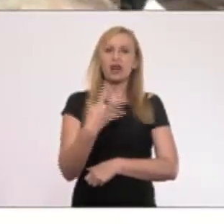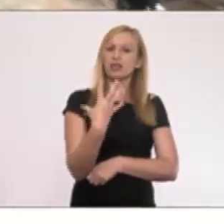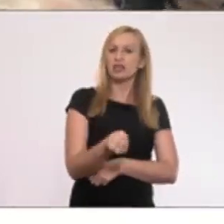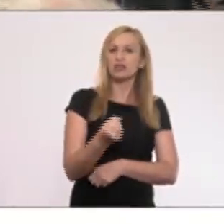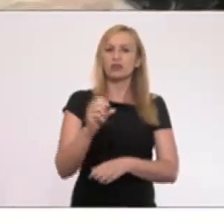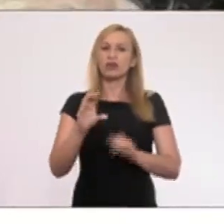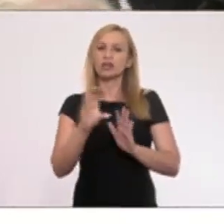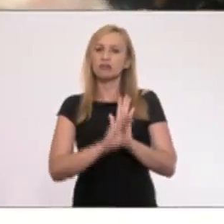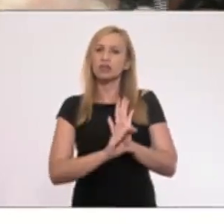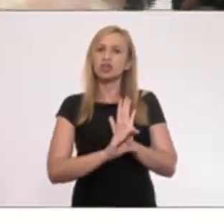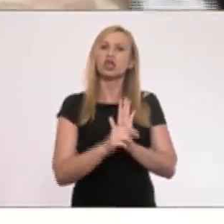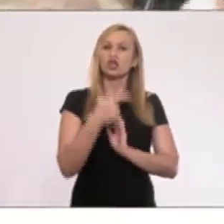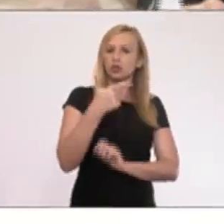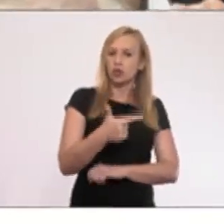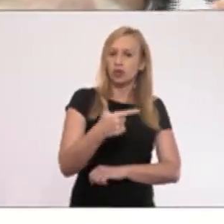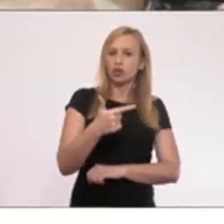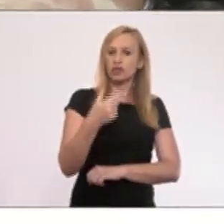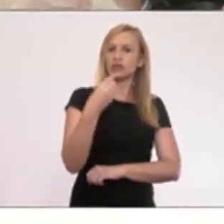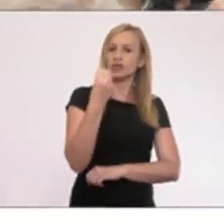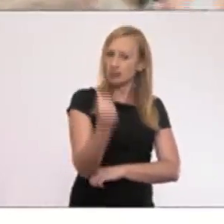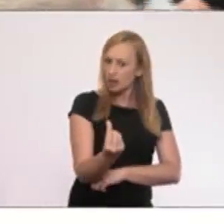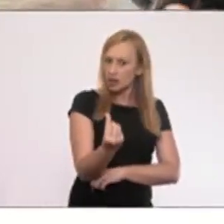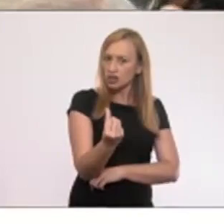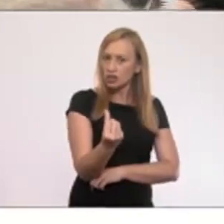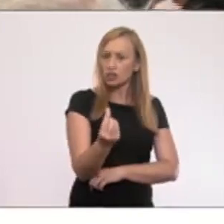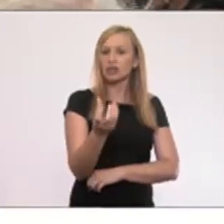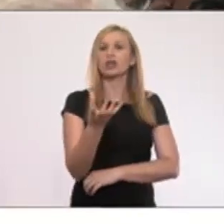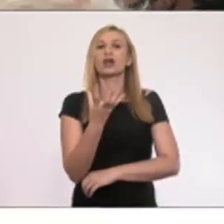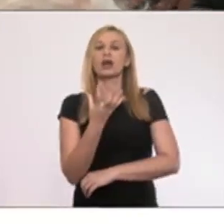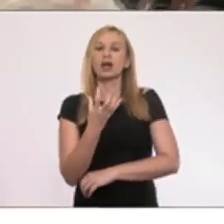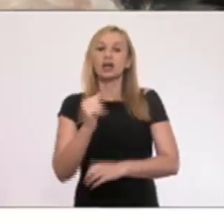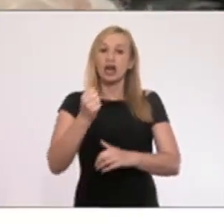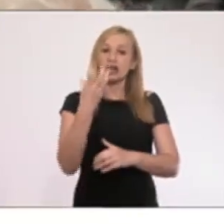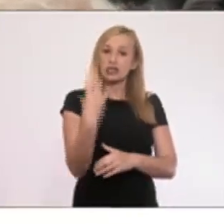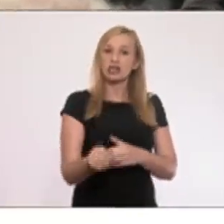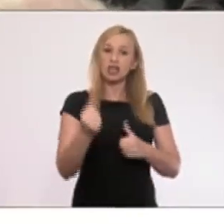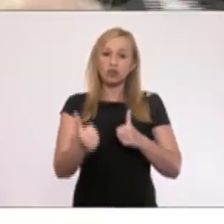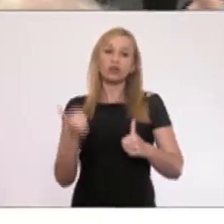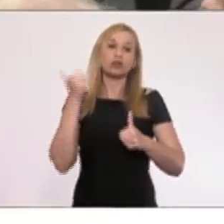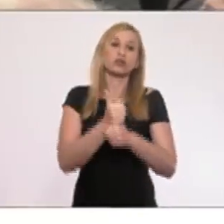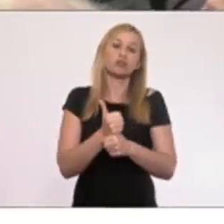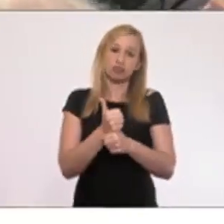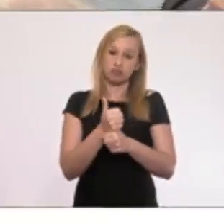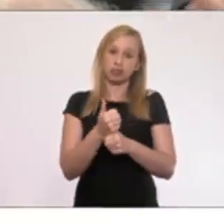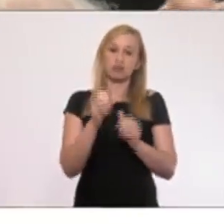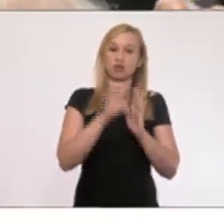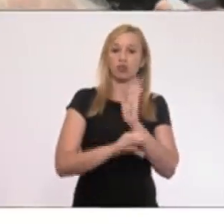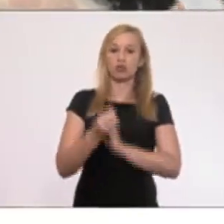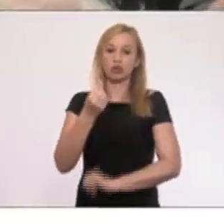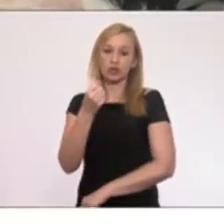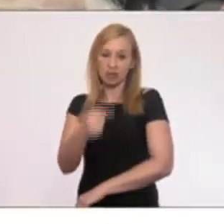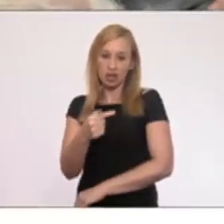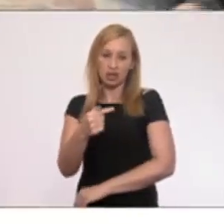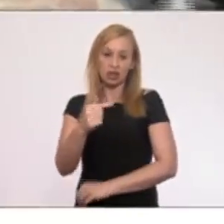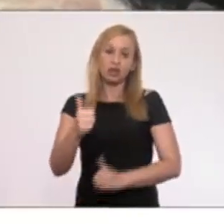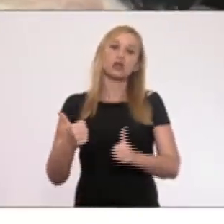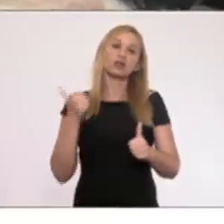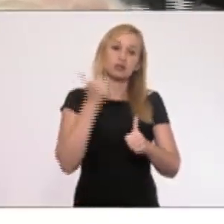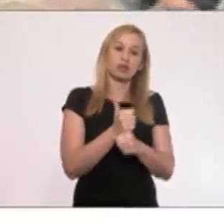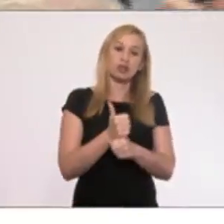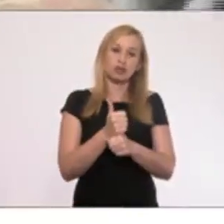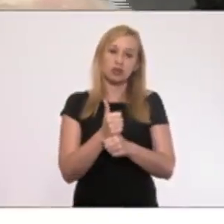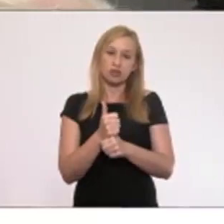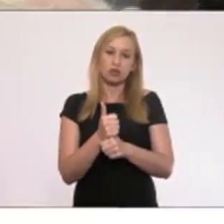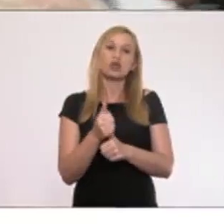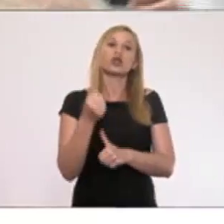emendas 2 e 6, favorável com subemenda à emenda número 7, favorável com subemenda aglutinativa